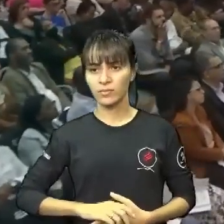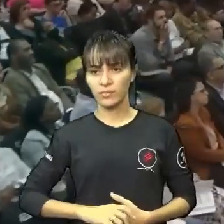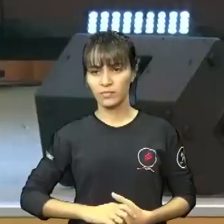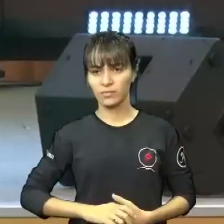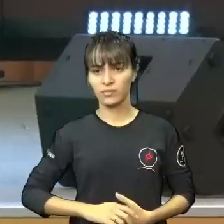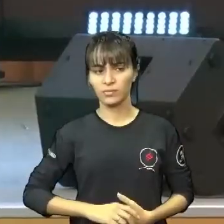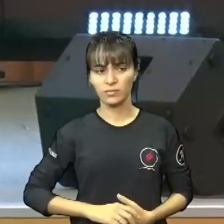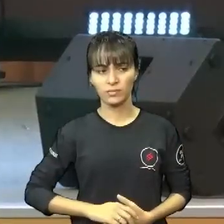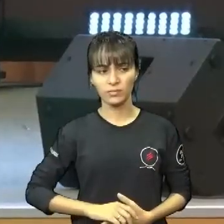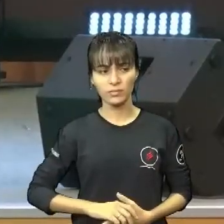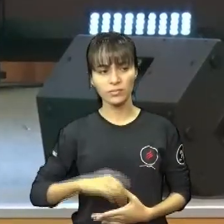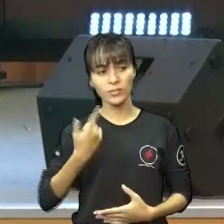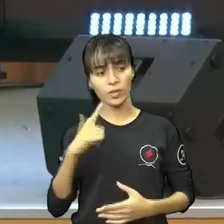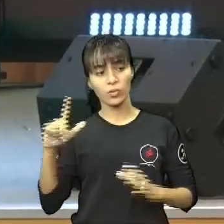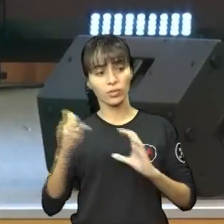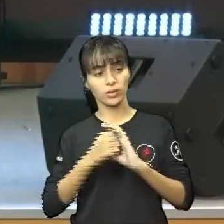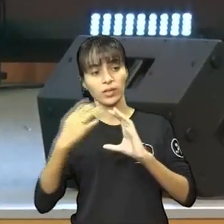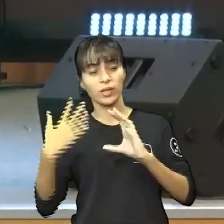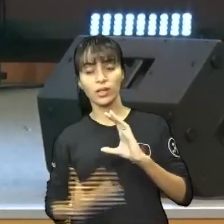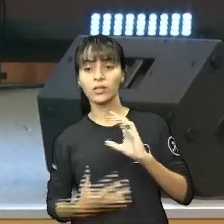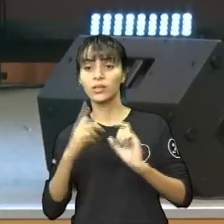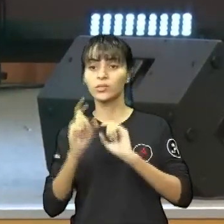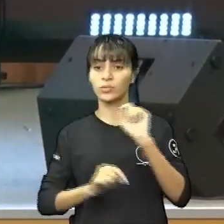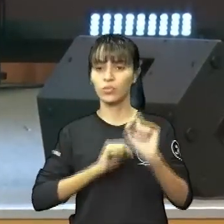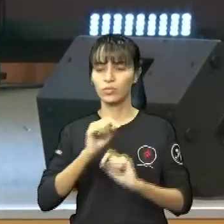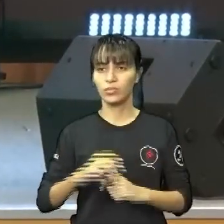uma outra característica é